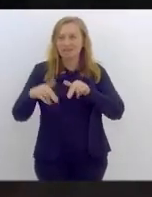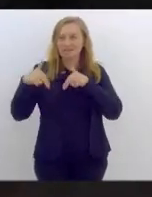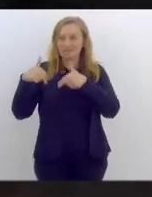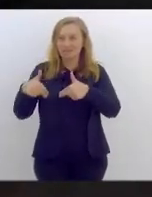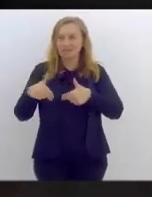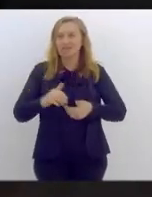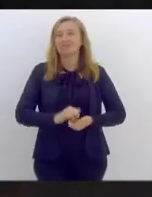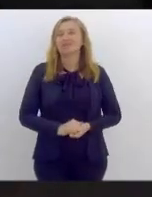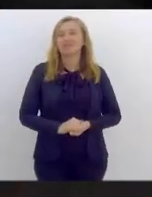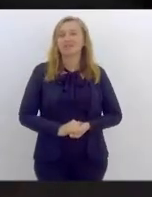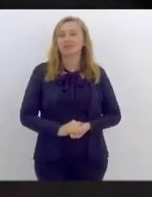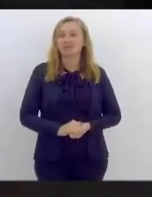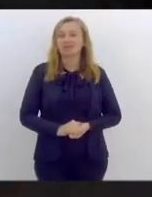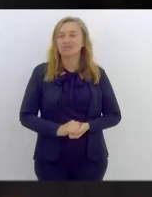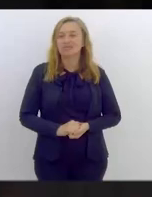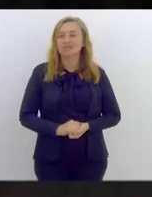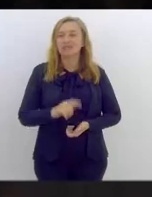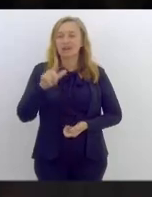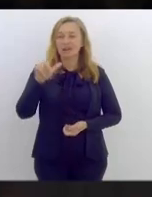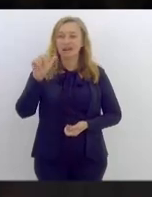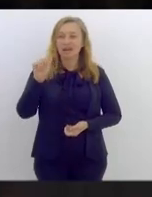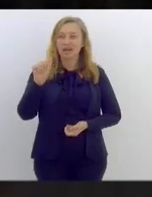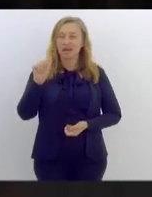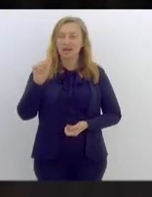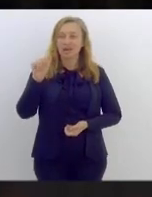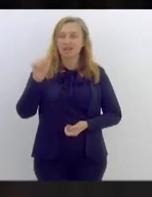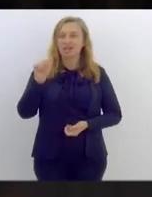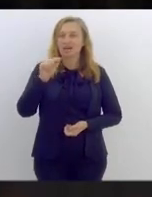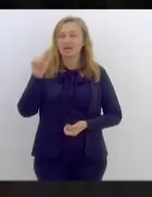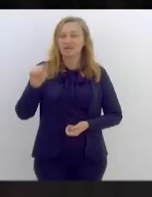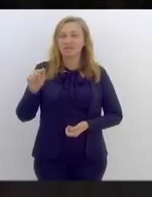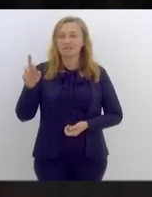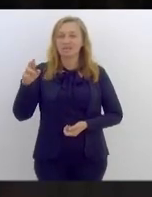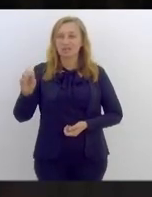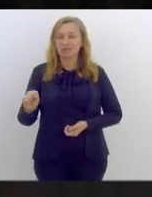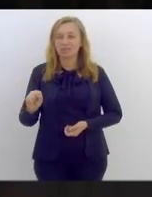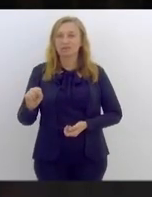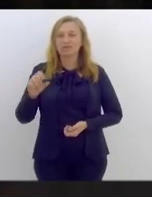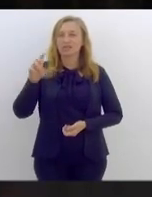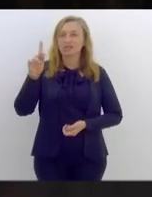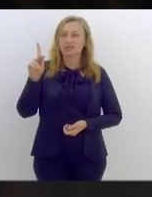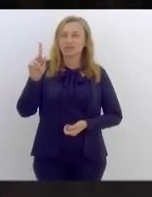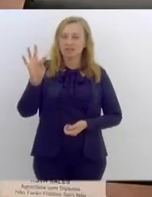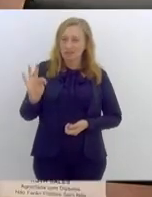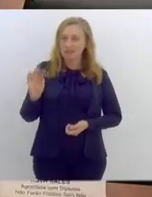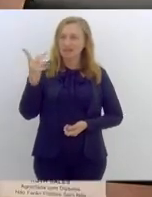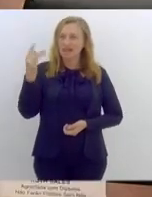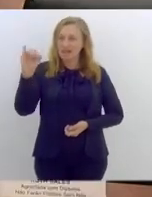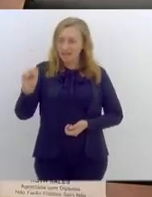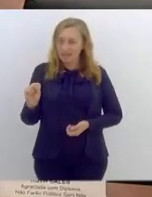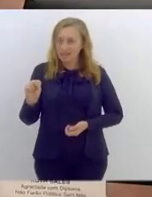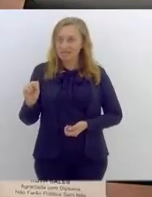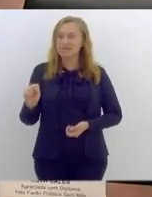ativista do Lázaro e da nossa querida Thaís Araújo, que também